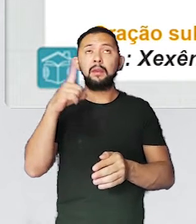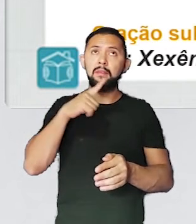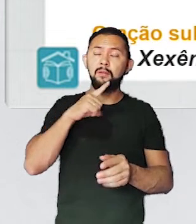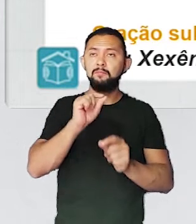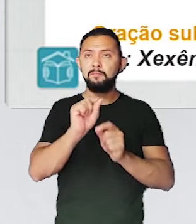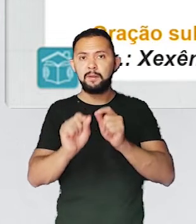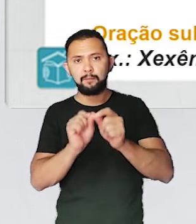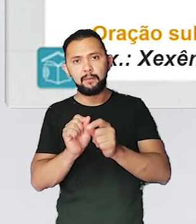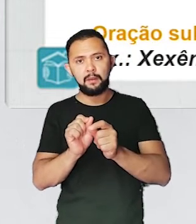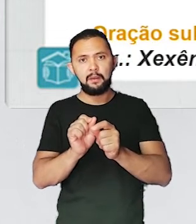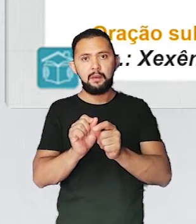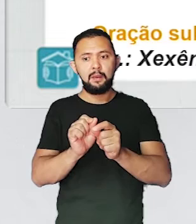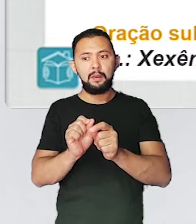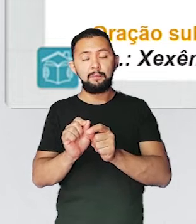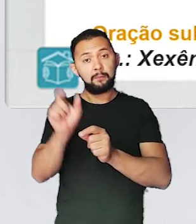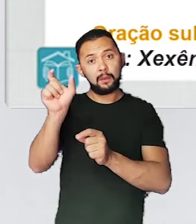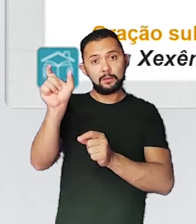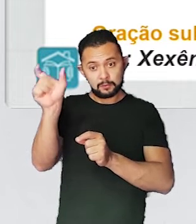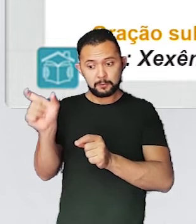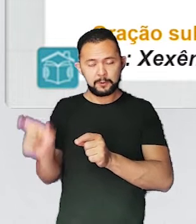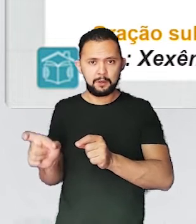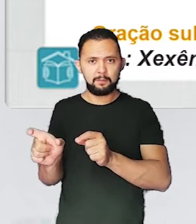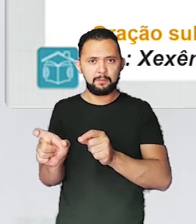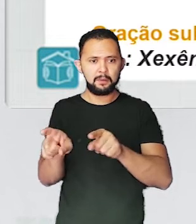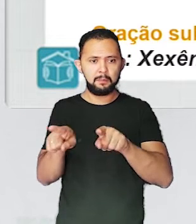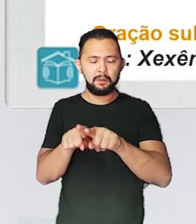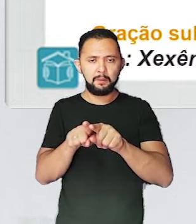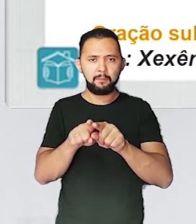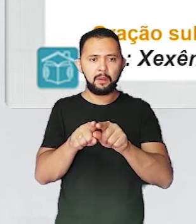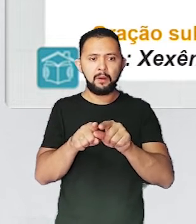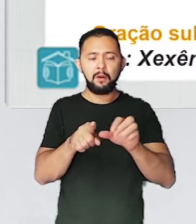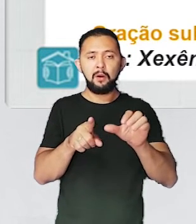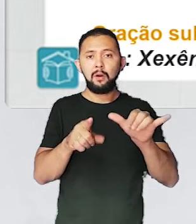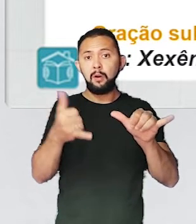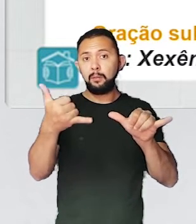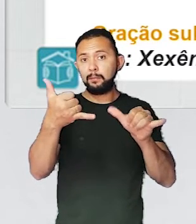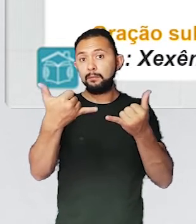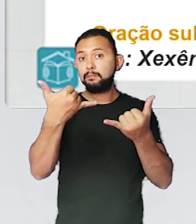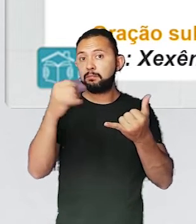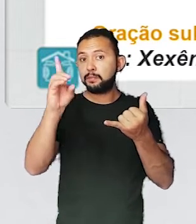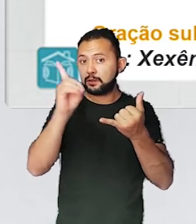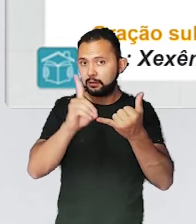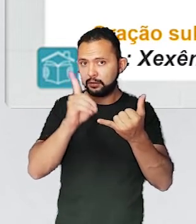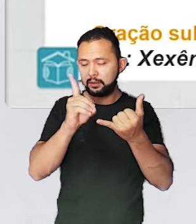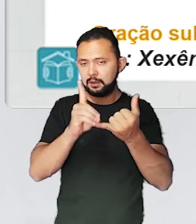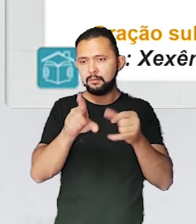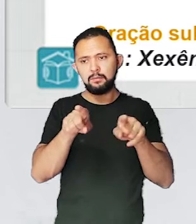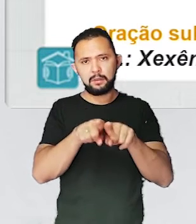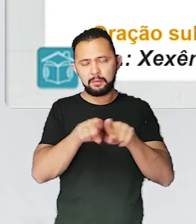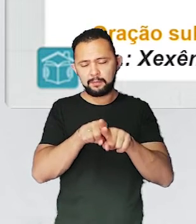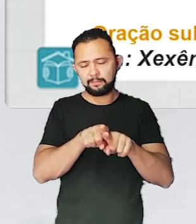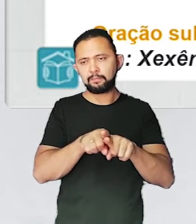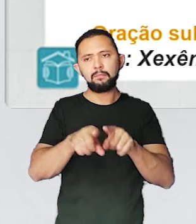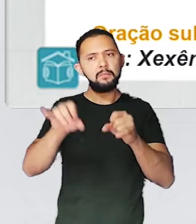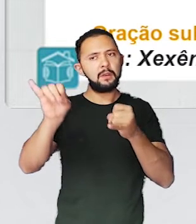nós temos predicativo do sujeito, nós temos complemento nominal e aposto. Muita coisa, professor. Muita coisa, gente, mas